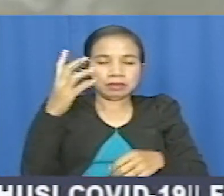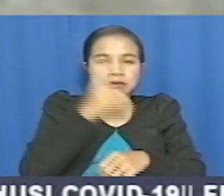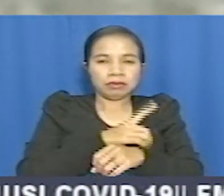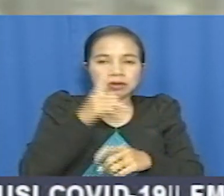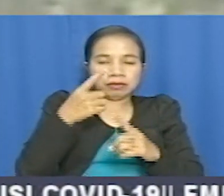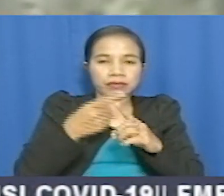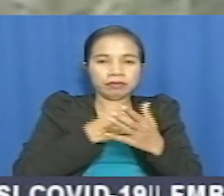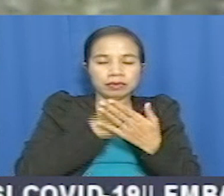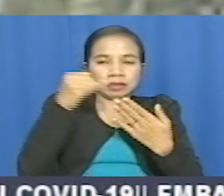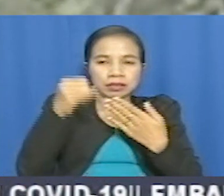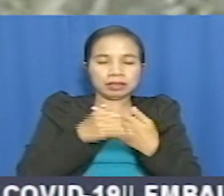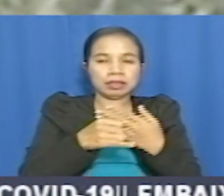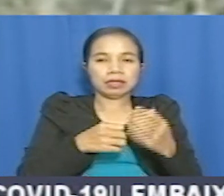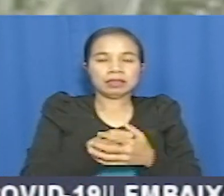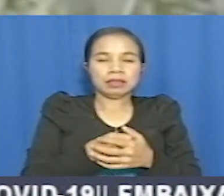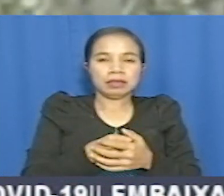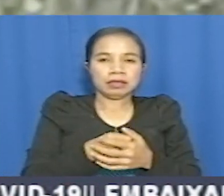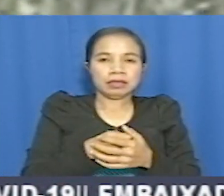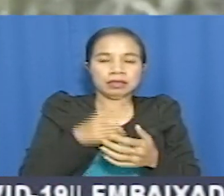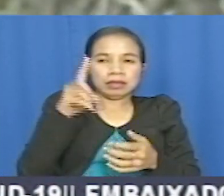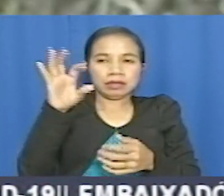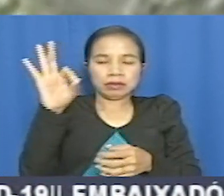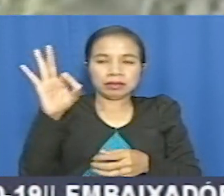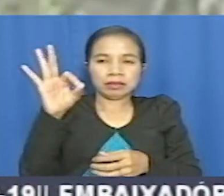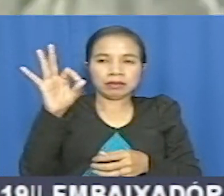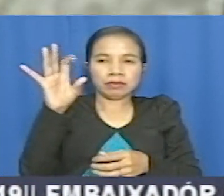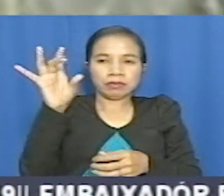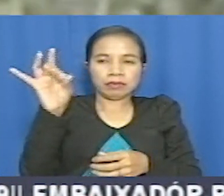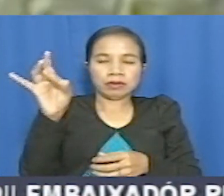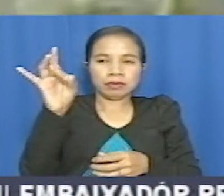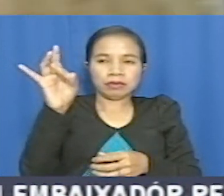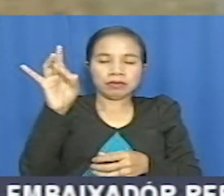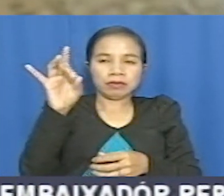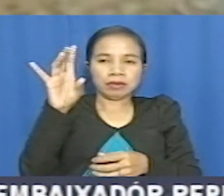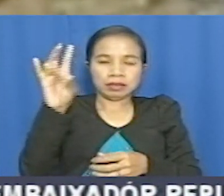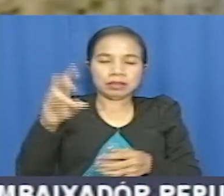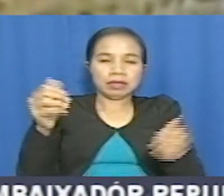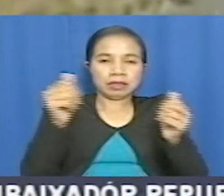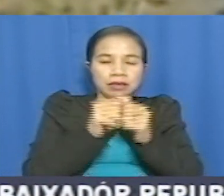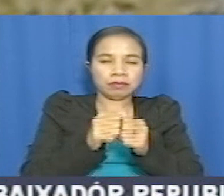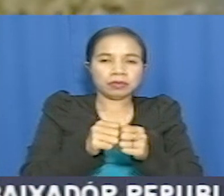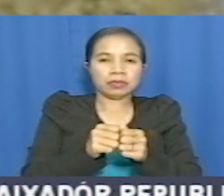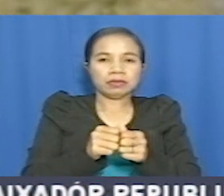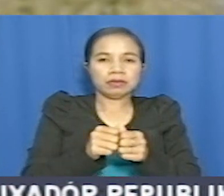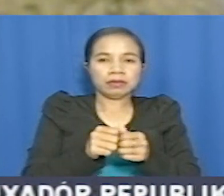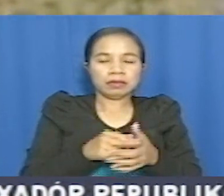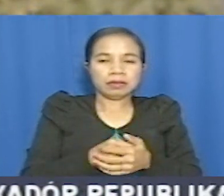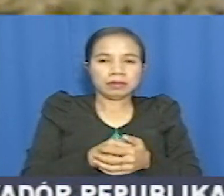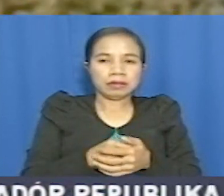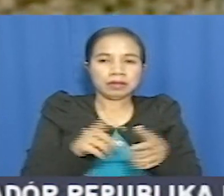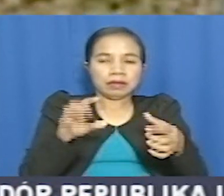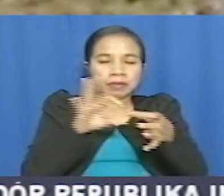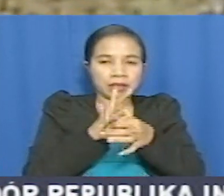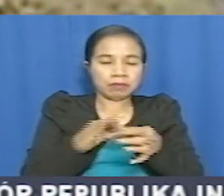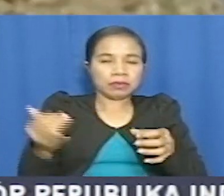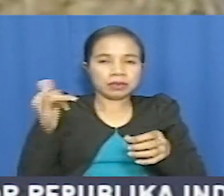tinan rihunda tu seu alunulu resing hito. Biques Fuik mate e a batalha, a mutu kone soldado Sira, a nessan